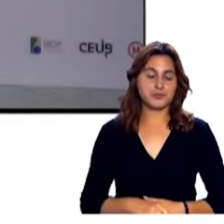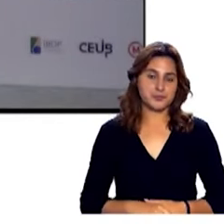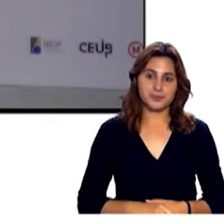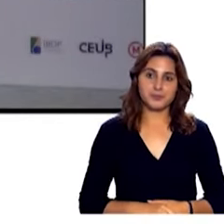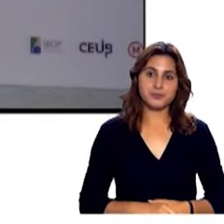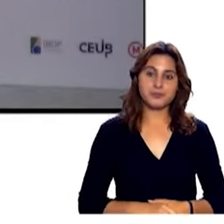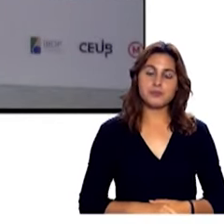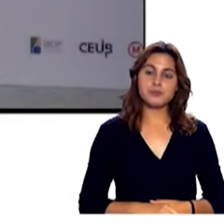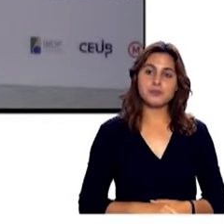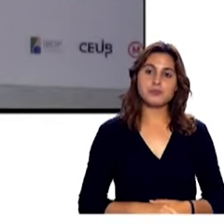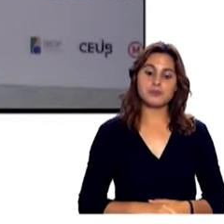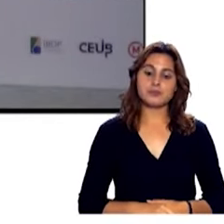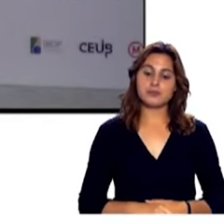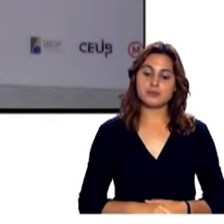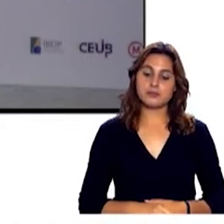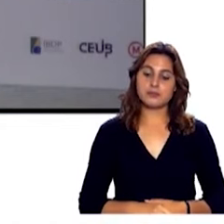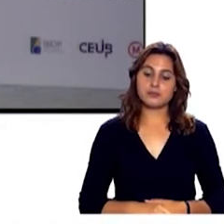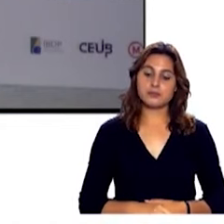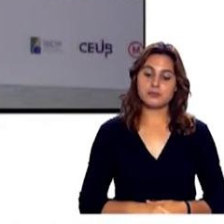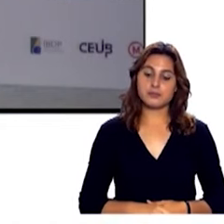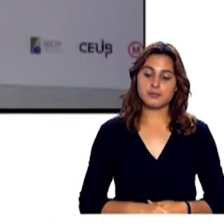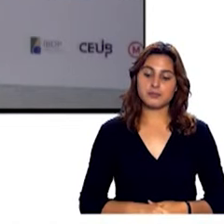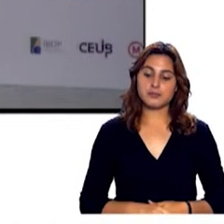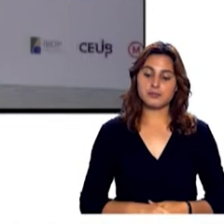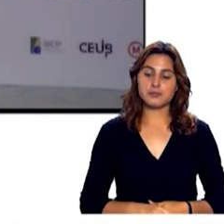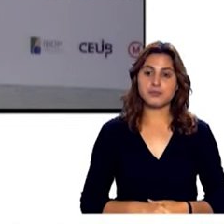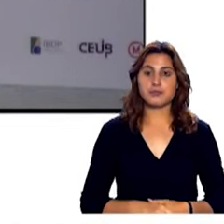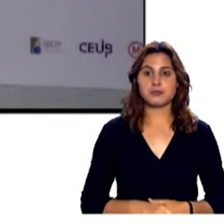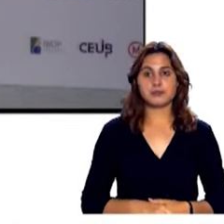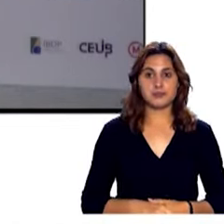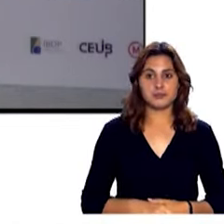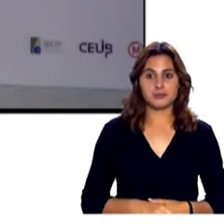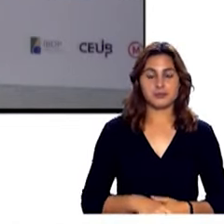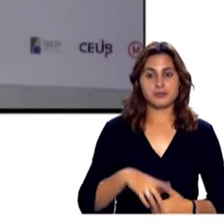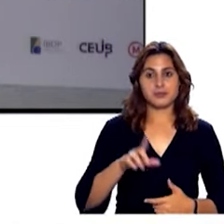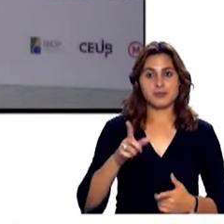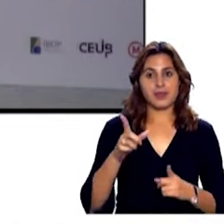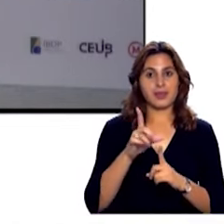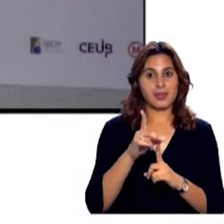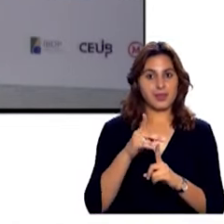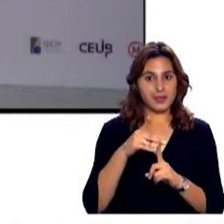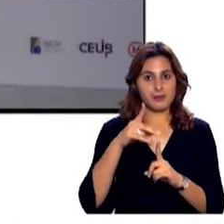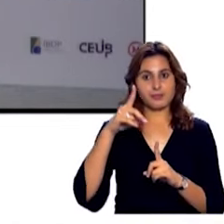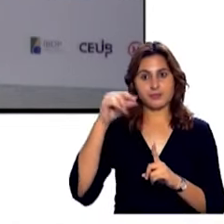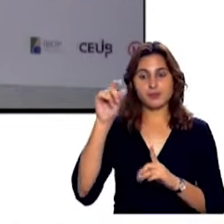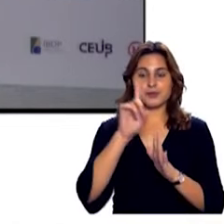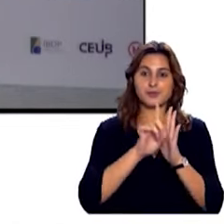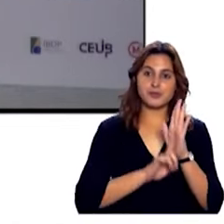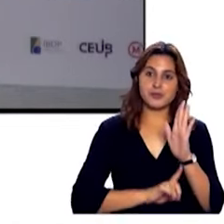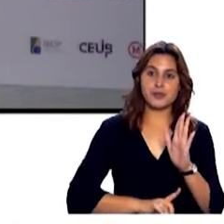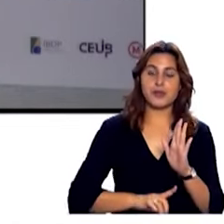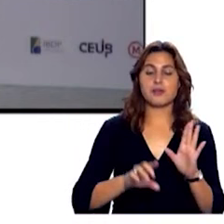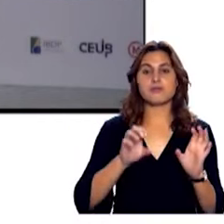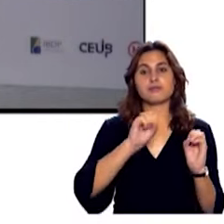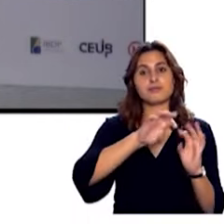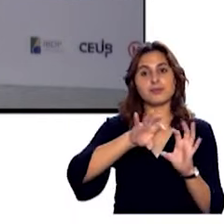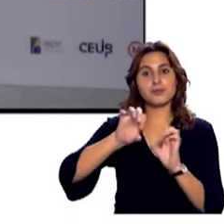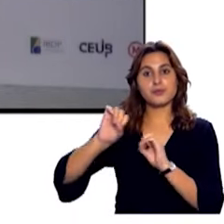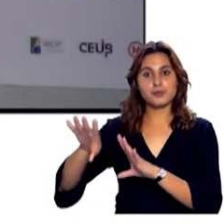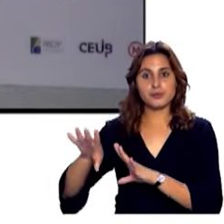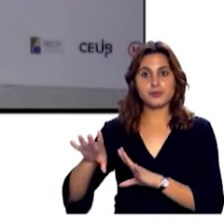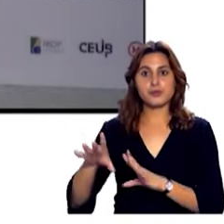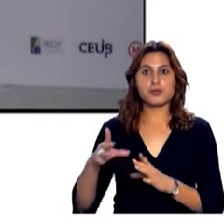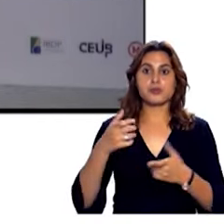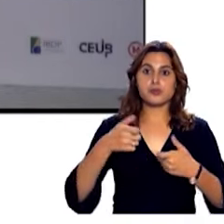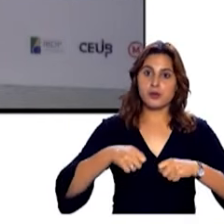eh Opa mest Doutor pós-doutor em Direito Professor graduação e pós-graduação autor